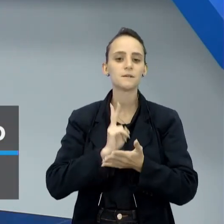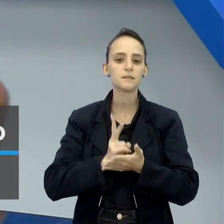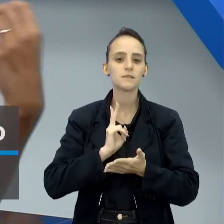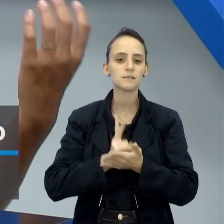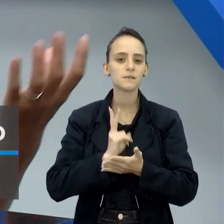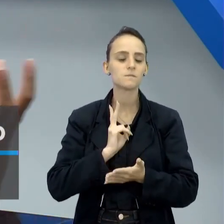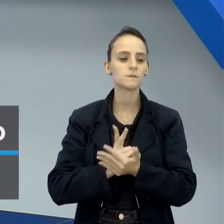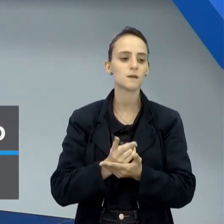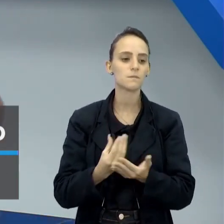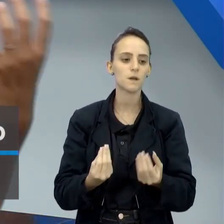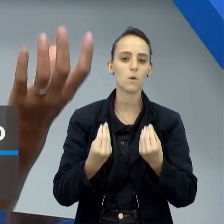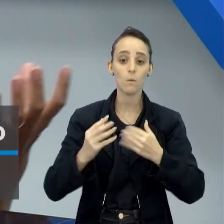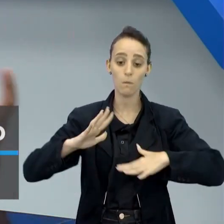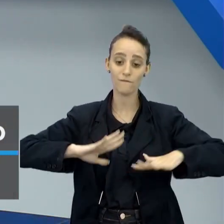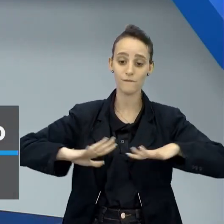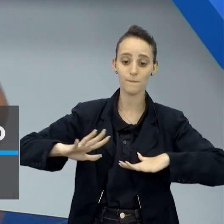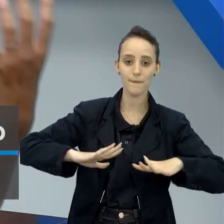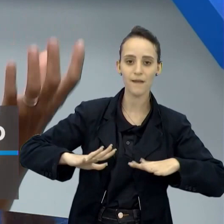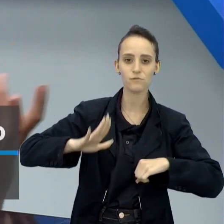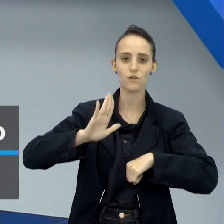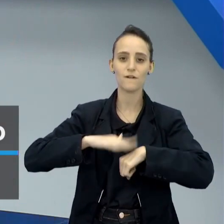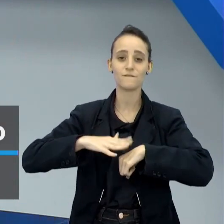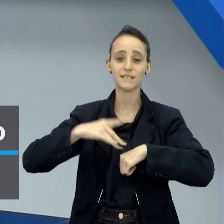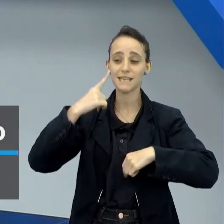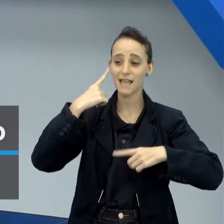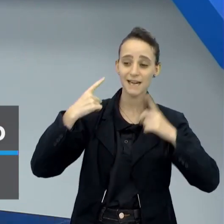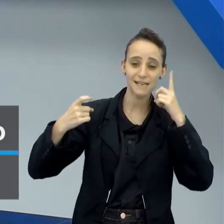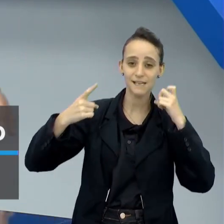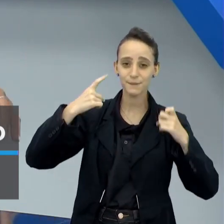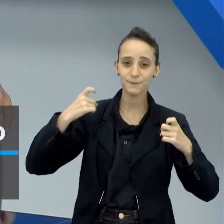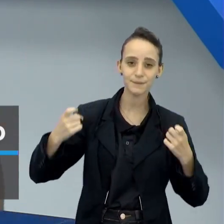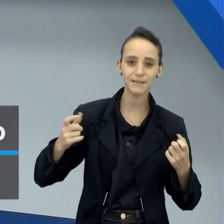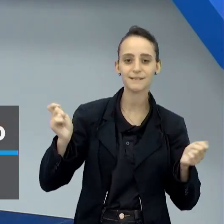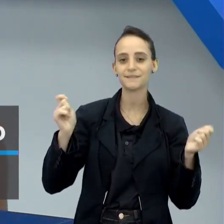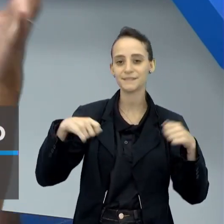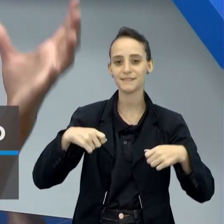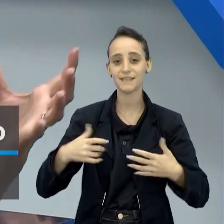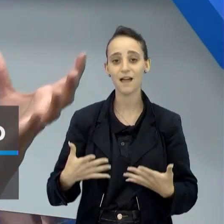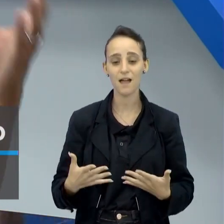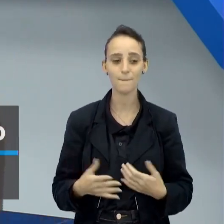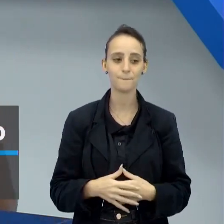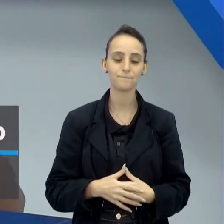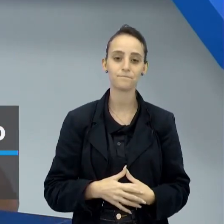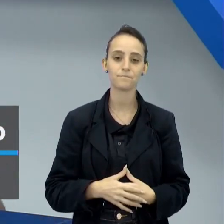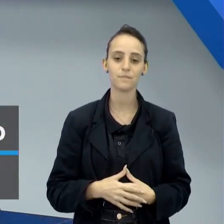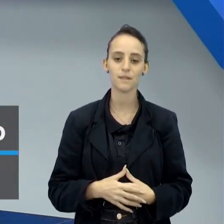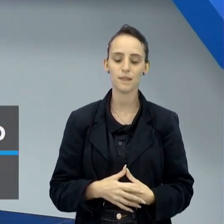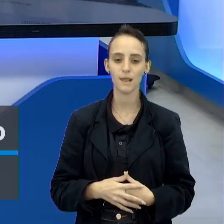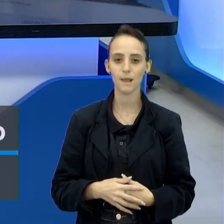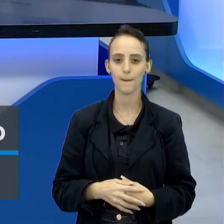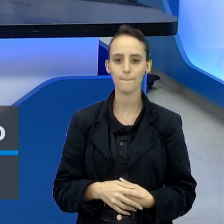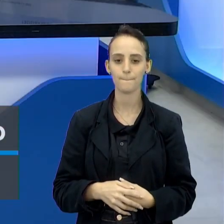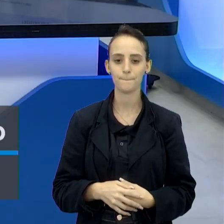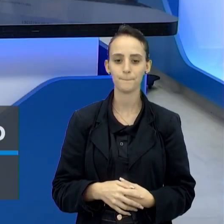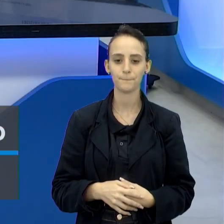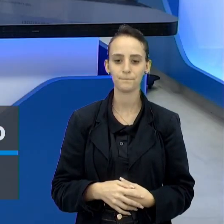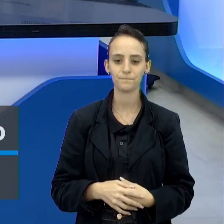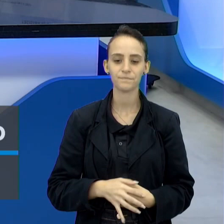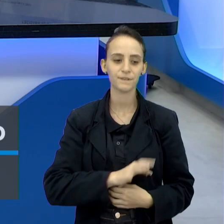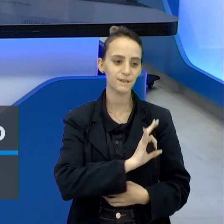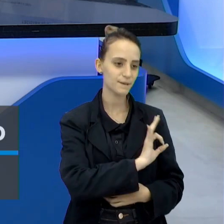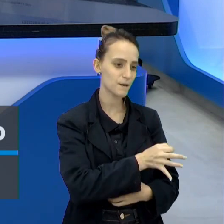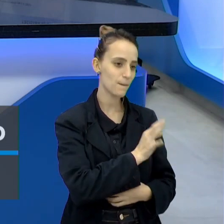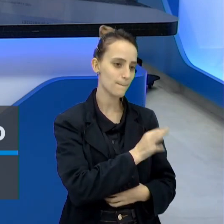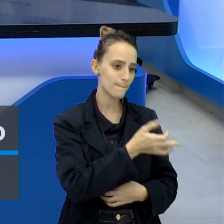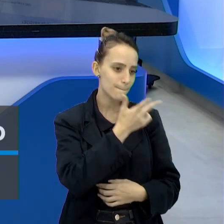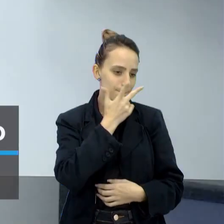movimento, construindo novas realidades, novas possibilidades, enquanto espécie humana e também enquanto indivíduos. É o processo